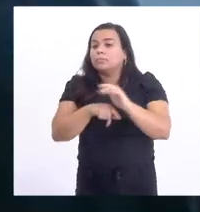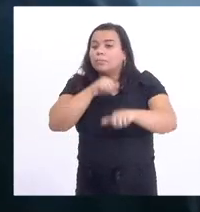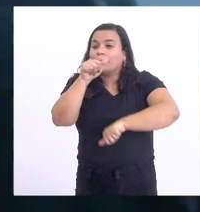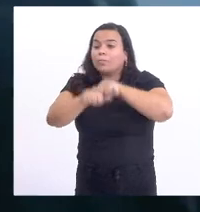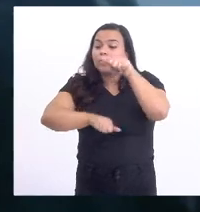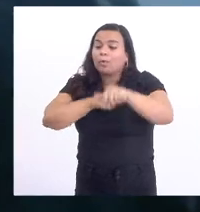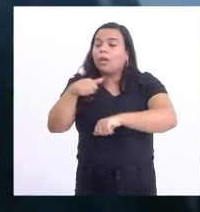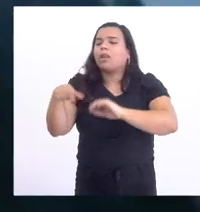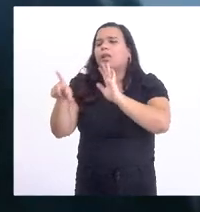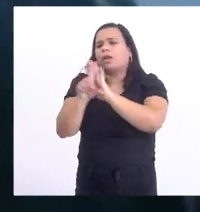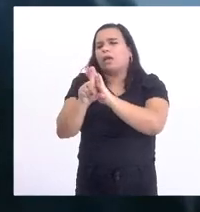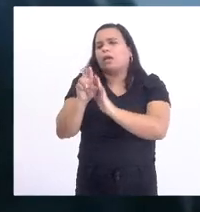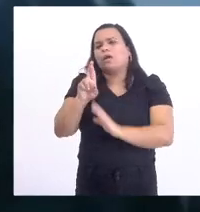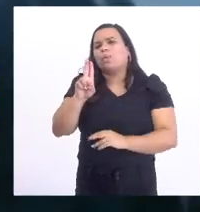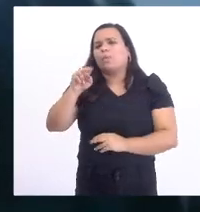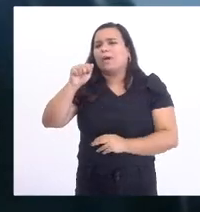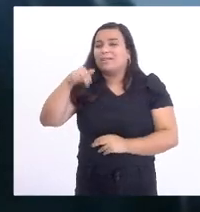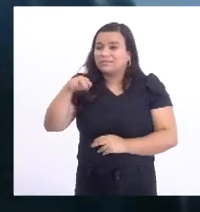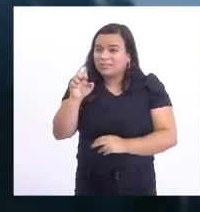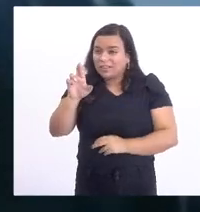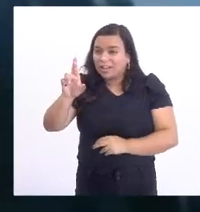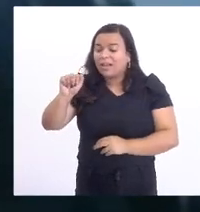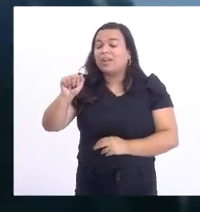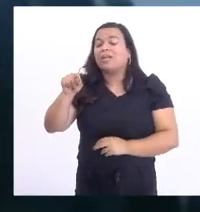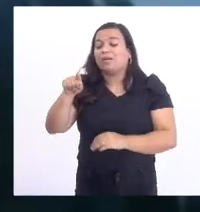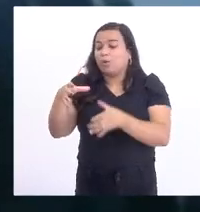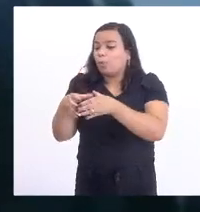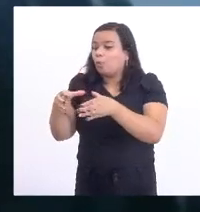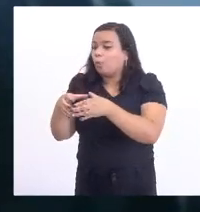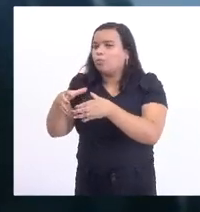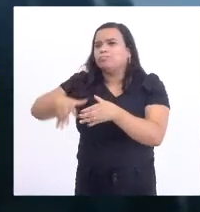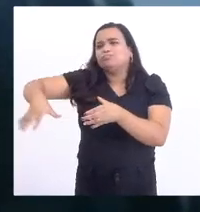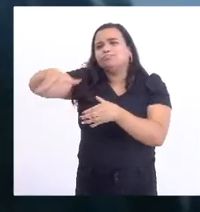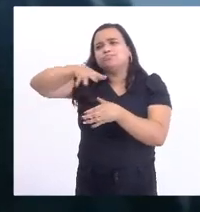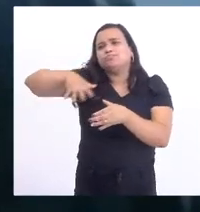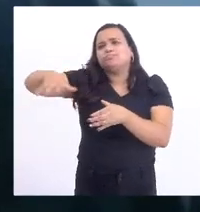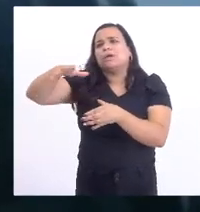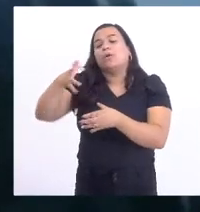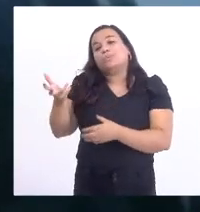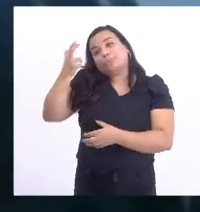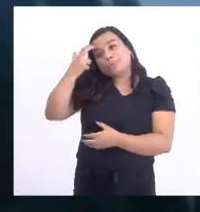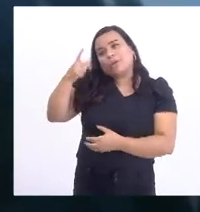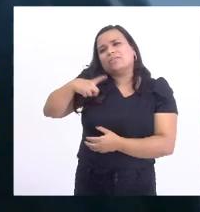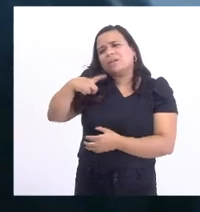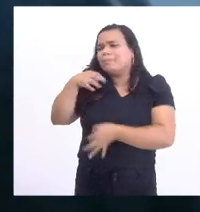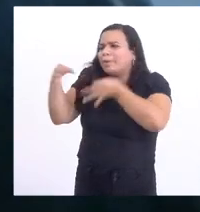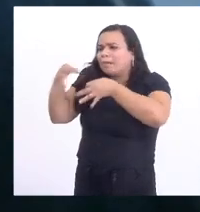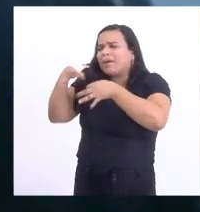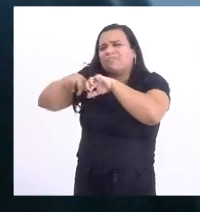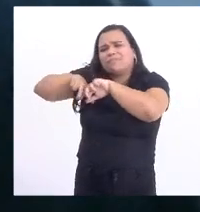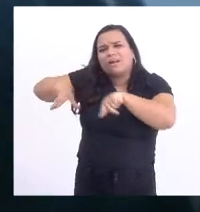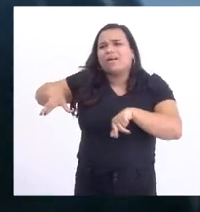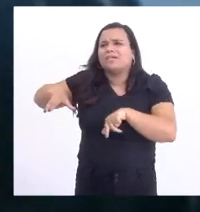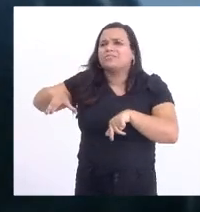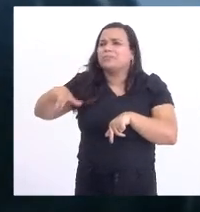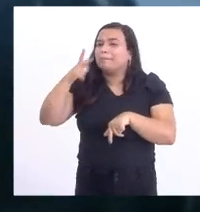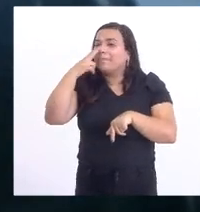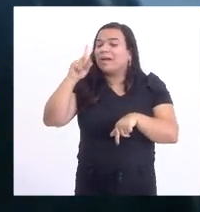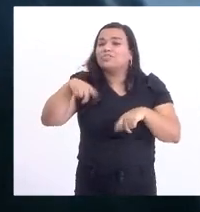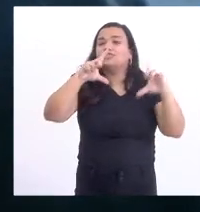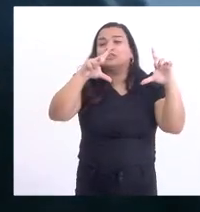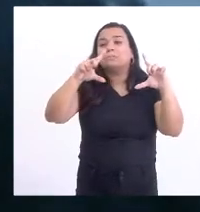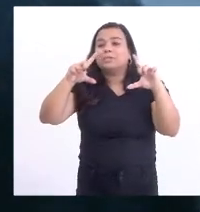Rouanet e que toda a classe cultural critica muito. Ele diminuiu